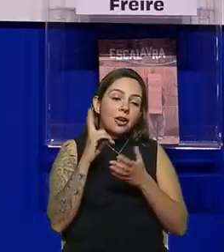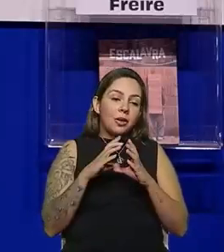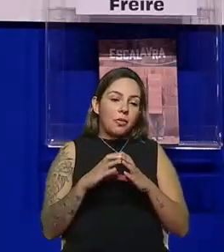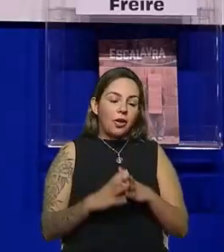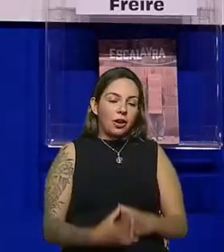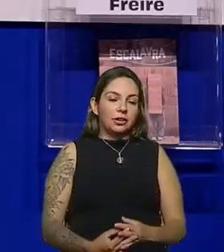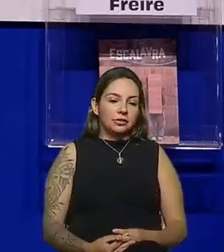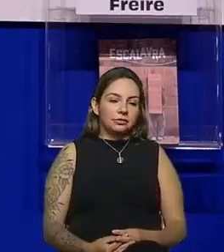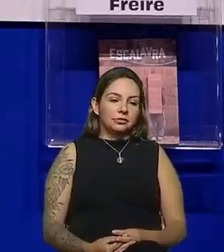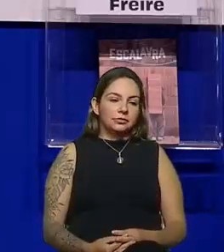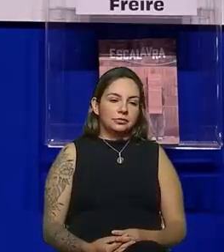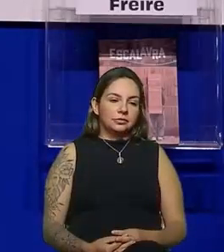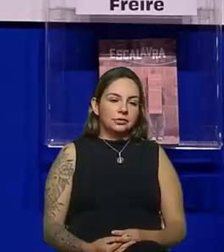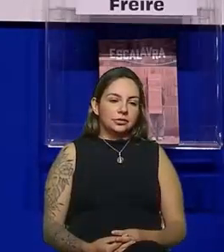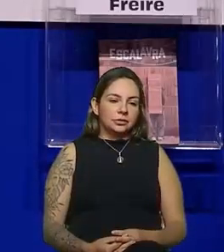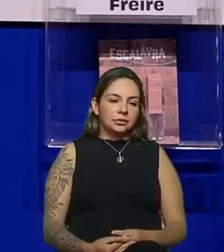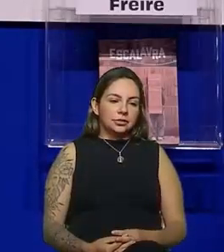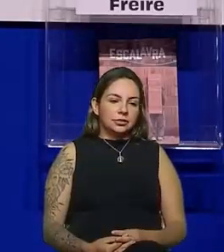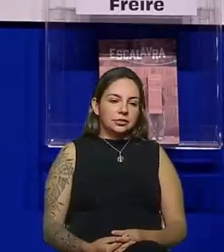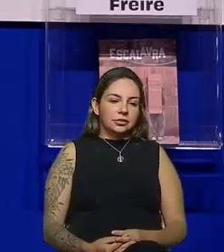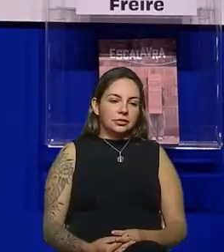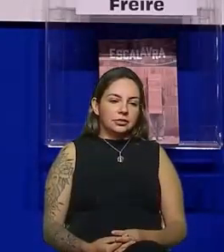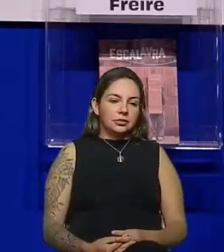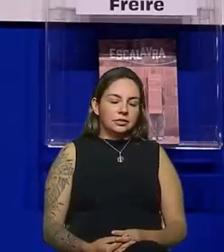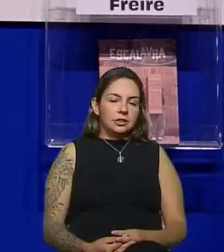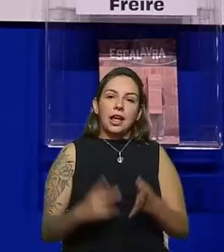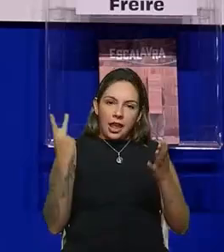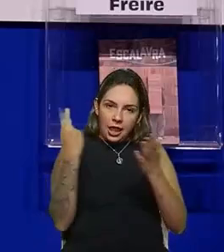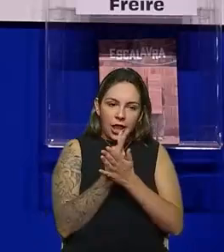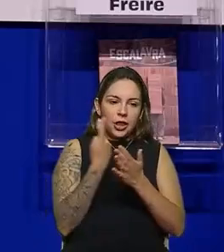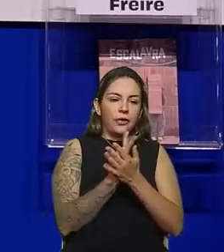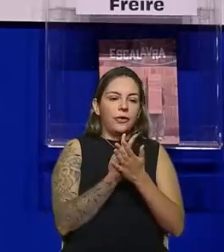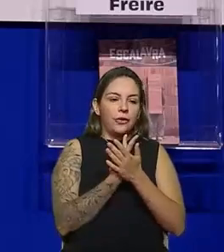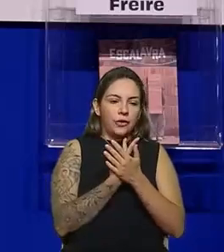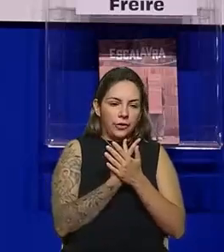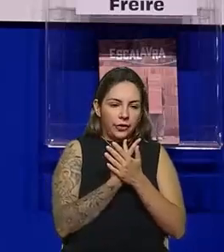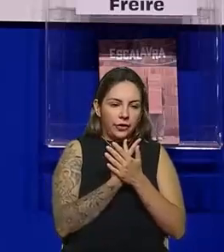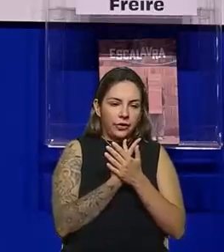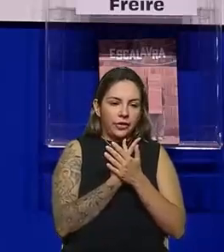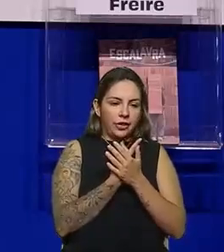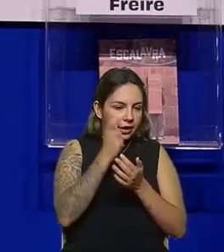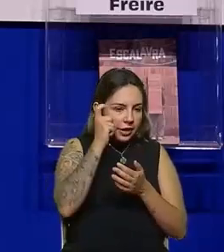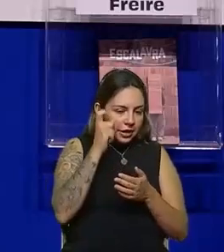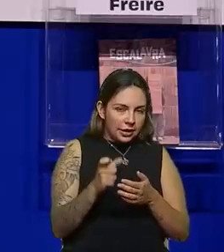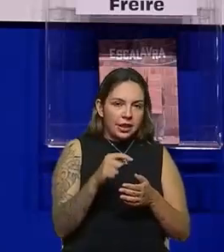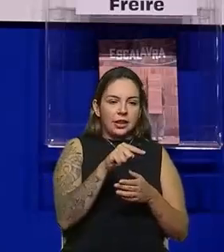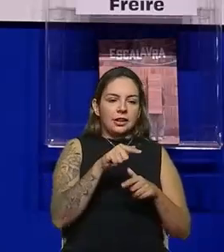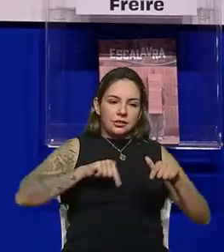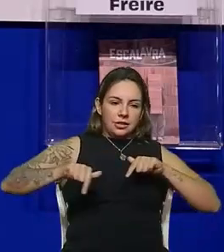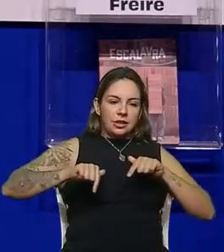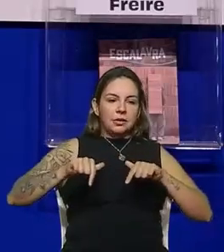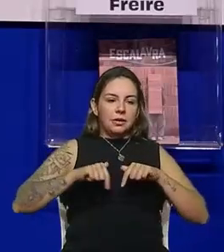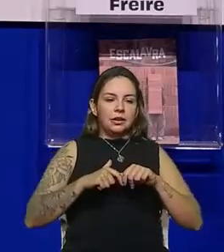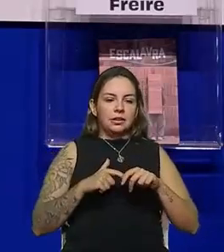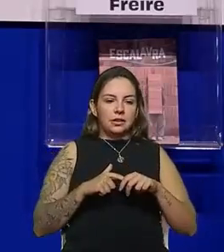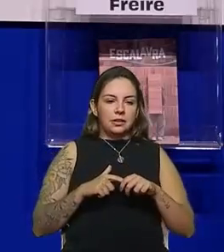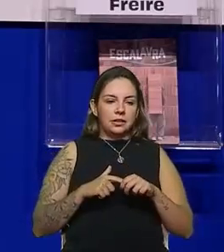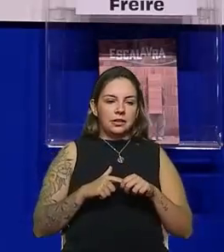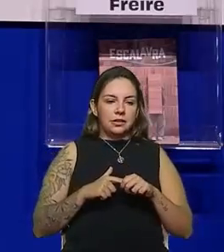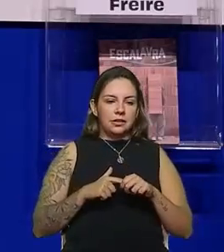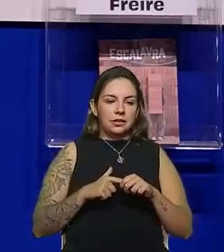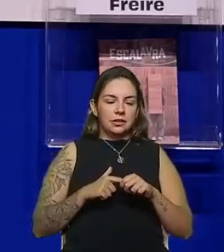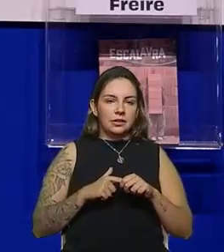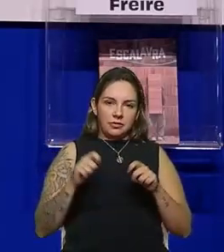mão. Desde a primeira edição, esse erro se manteve, né? Então eu acho interessante esse trabalho que a Record